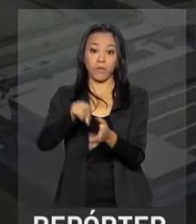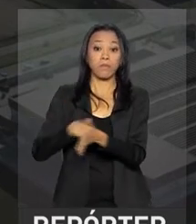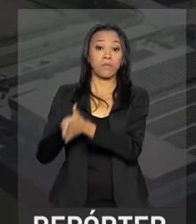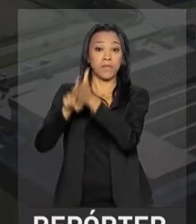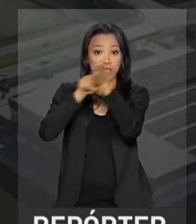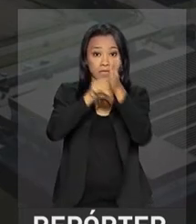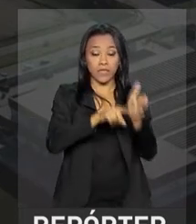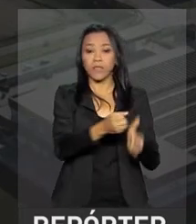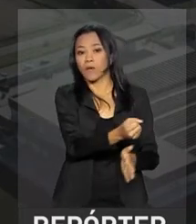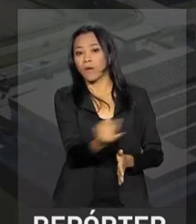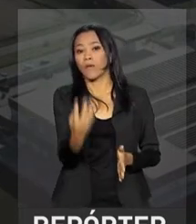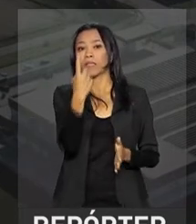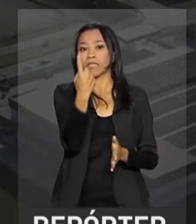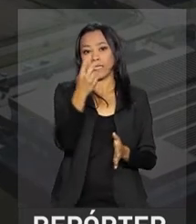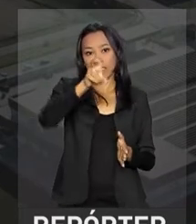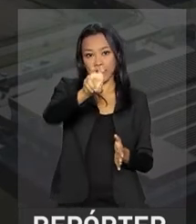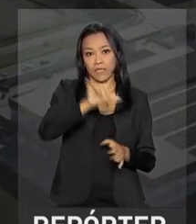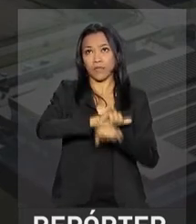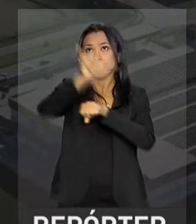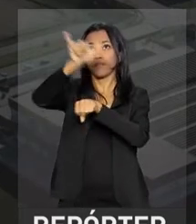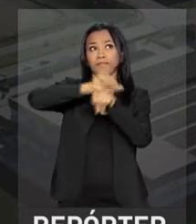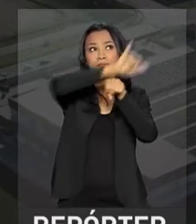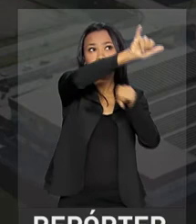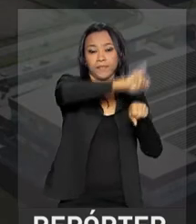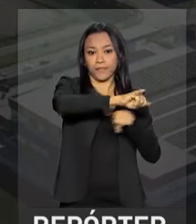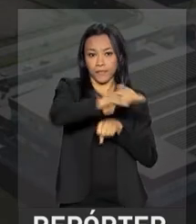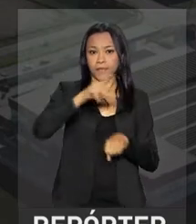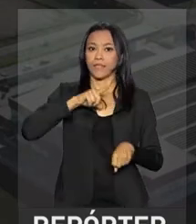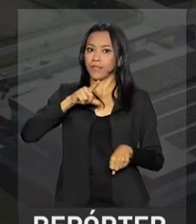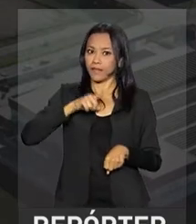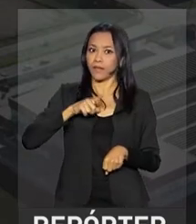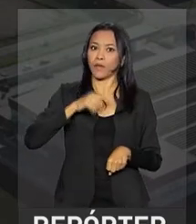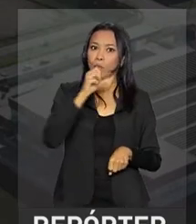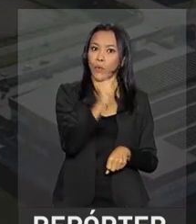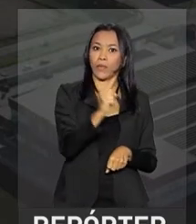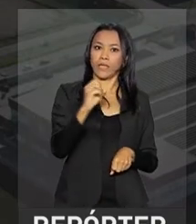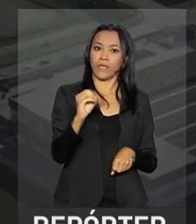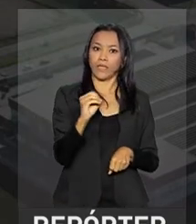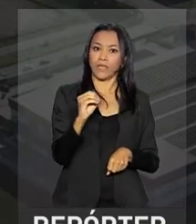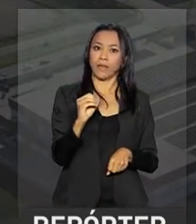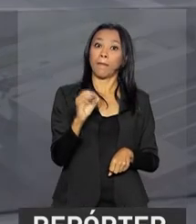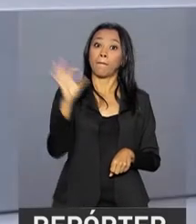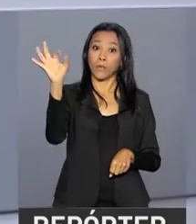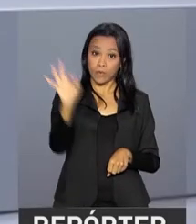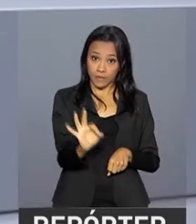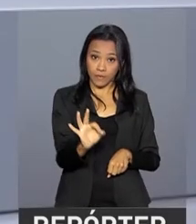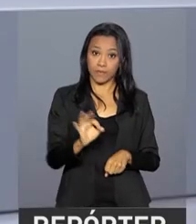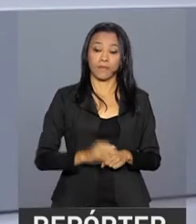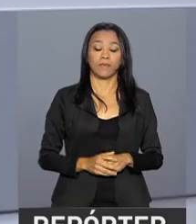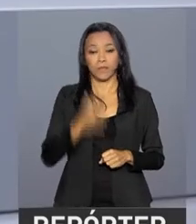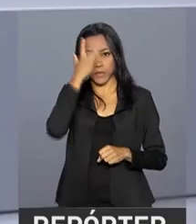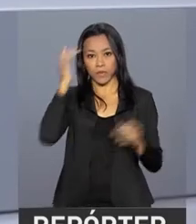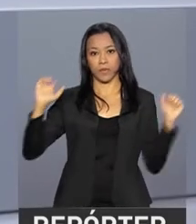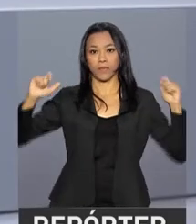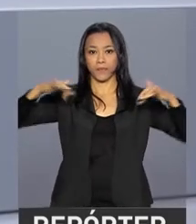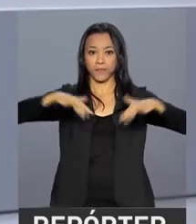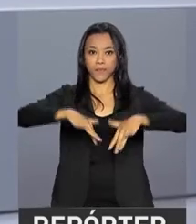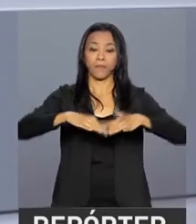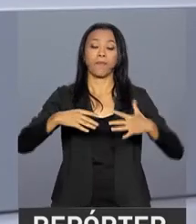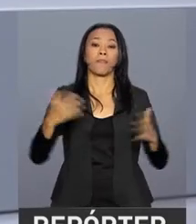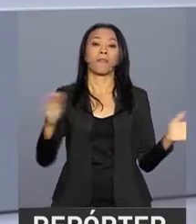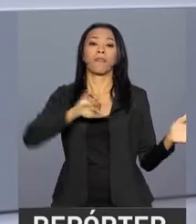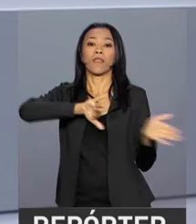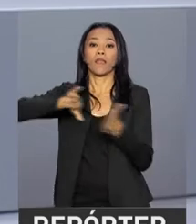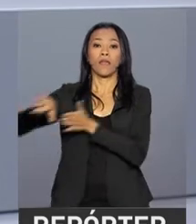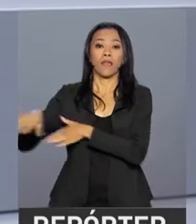aeroportos que concentram 80% da movimentação de passageiros do país 12 mil profissionais